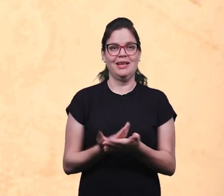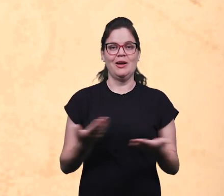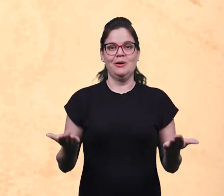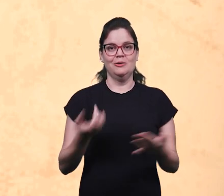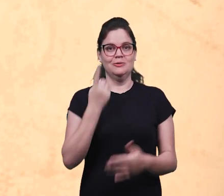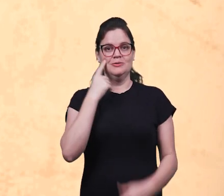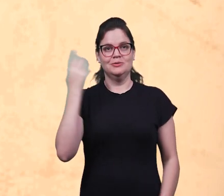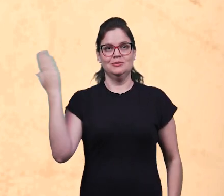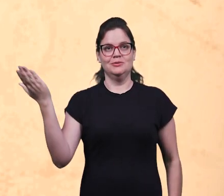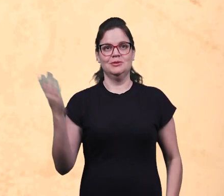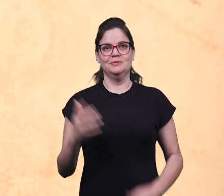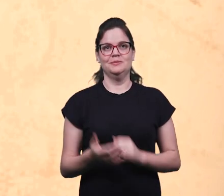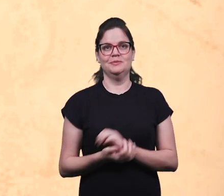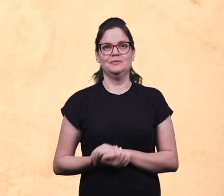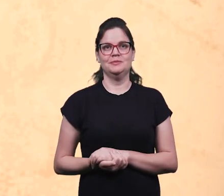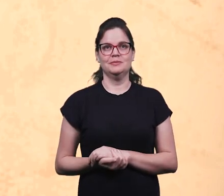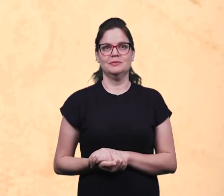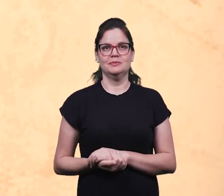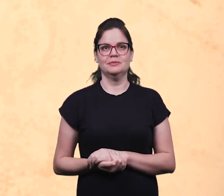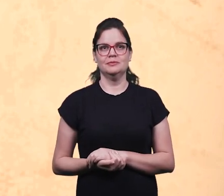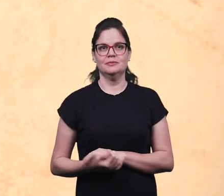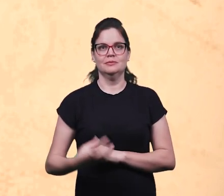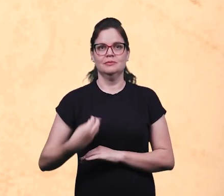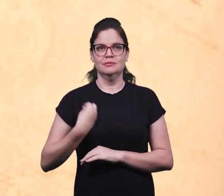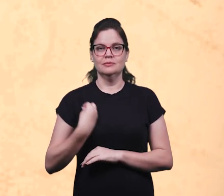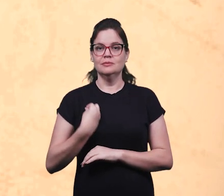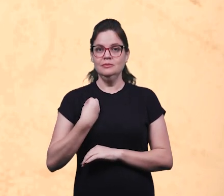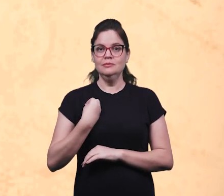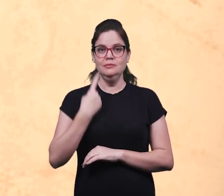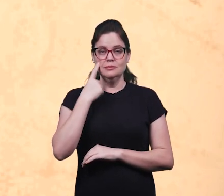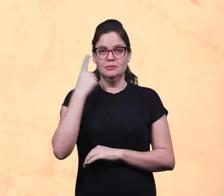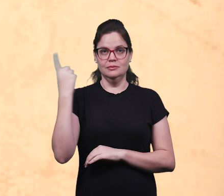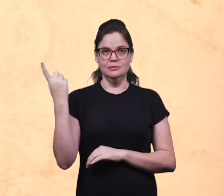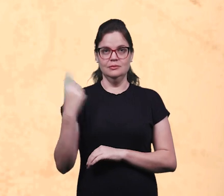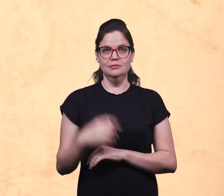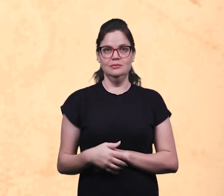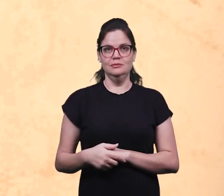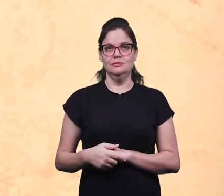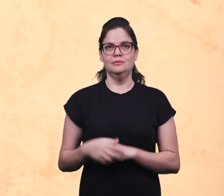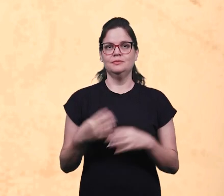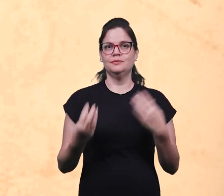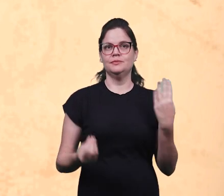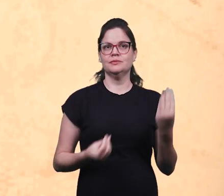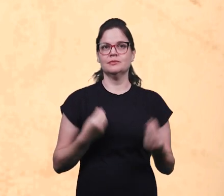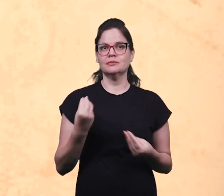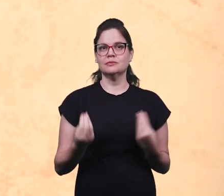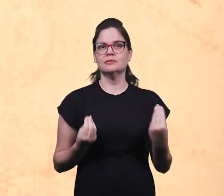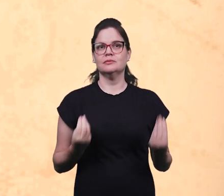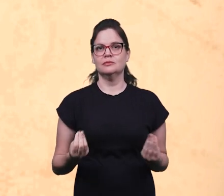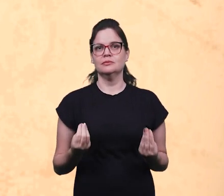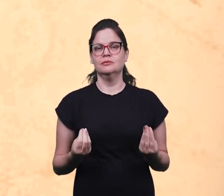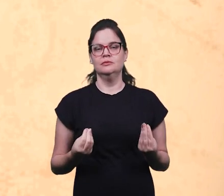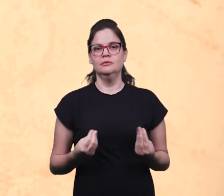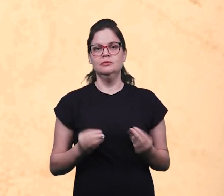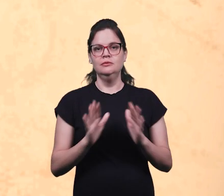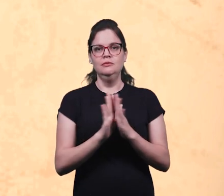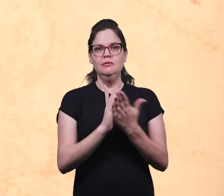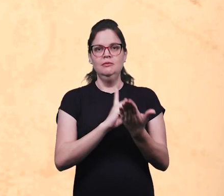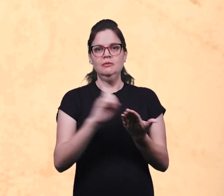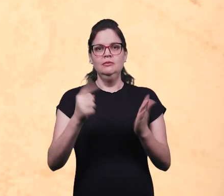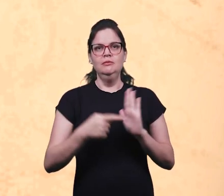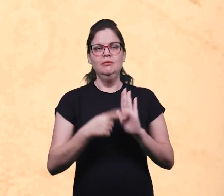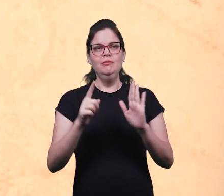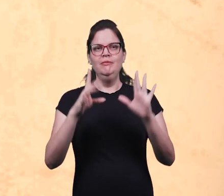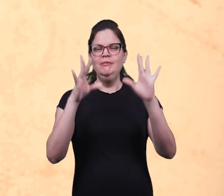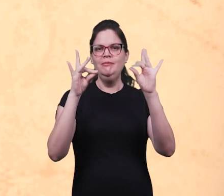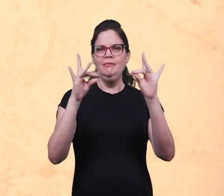até hoje, maravilhosas, né? Bem preservadas. Então, assim, como que a palavra é tão